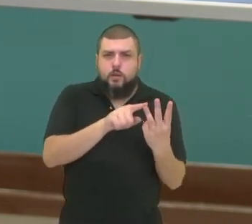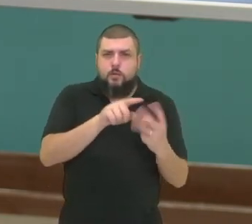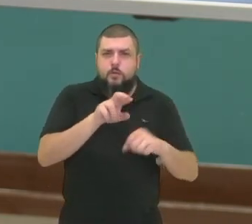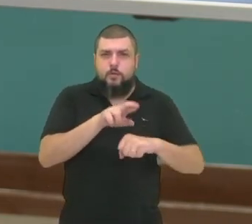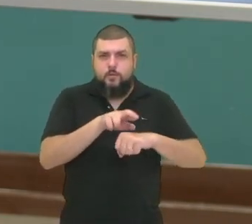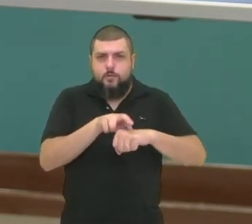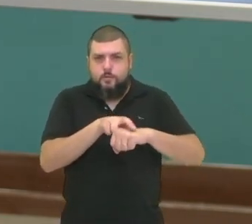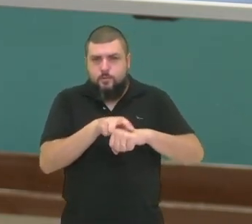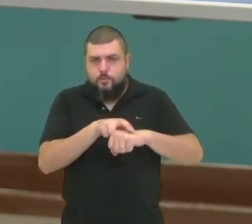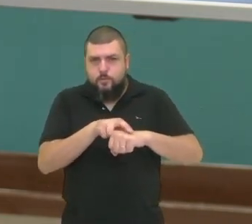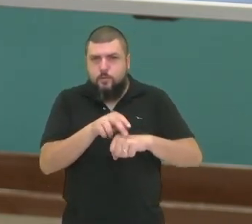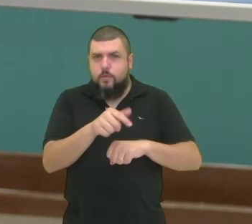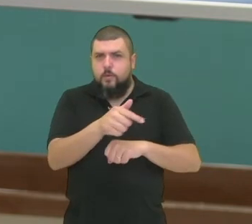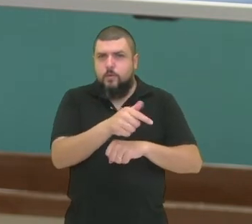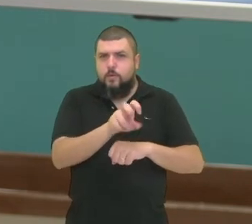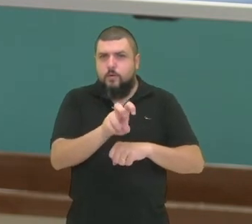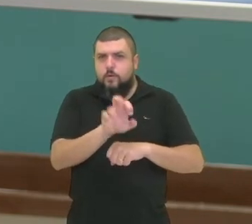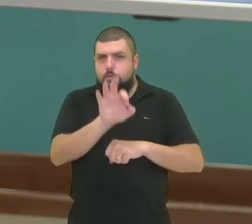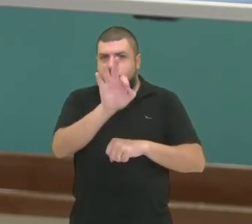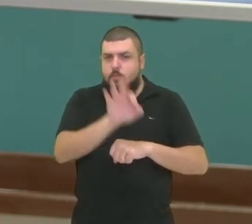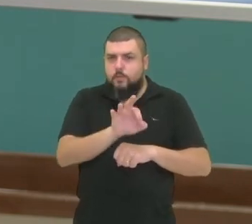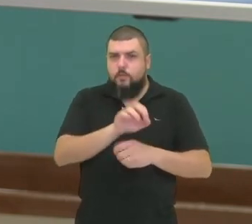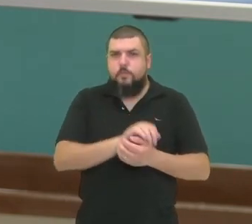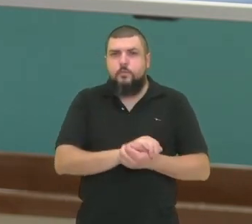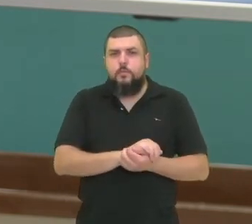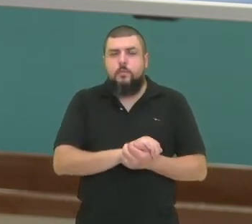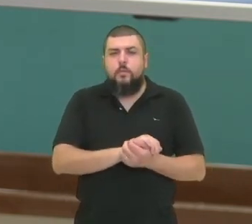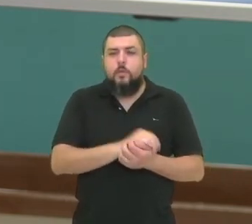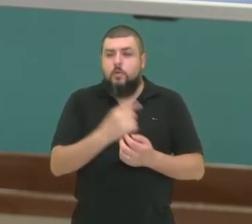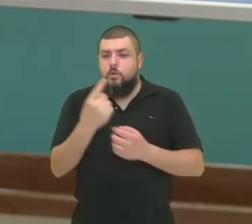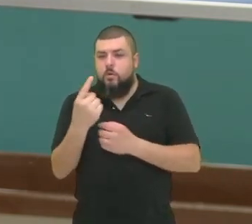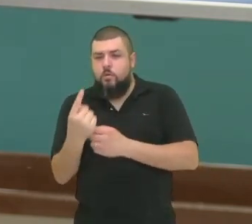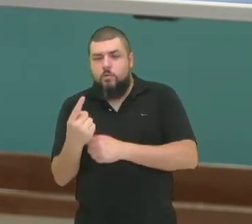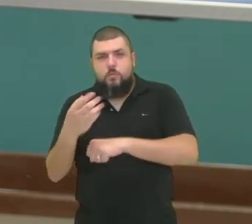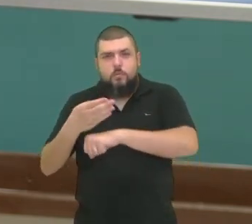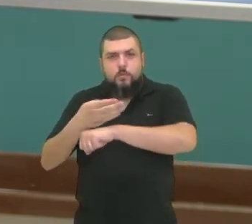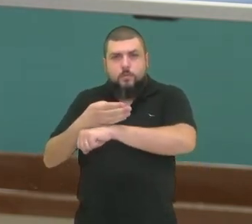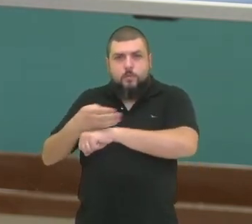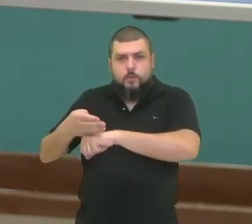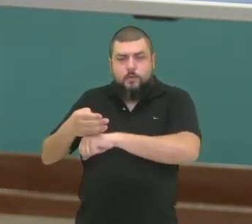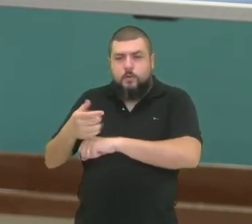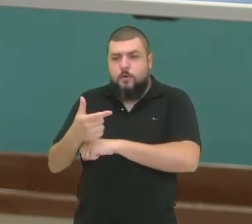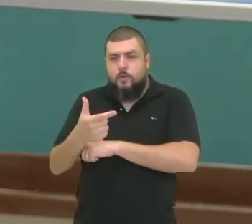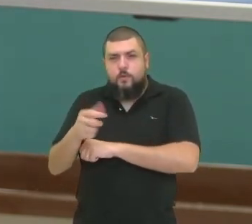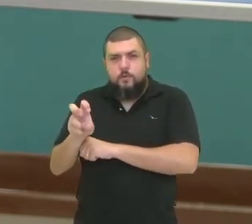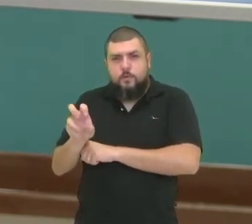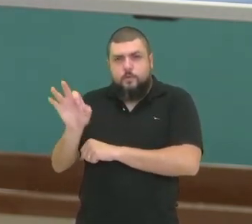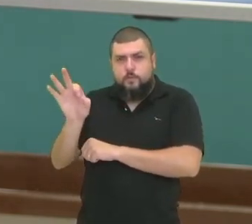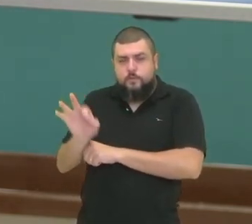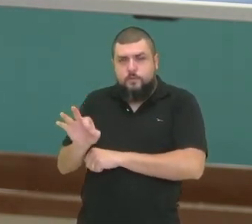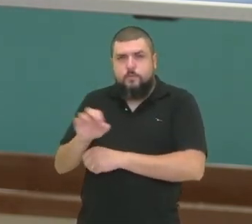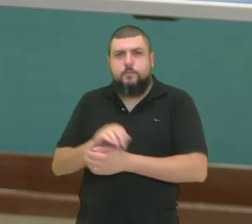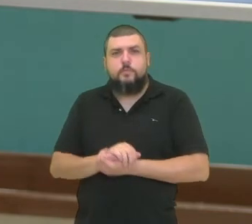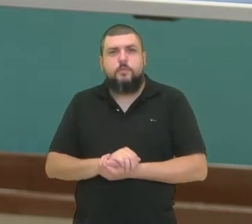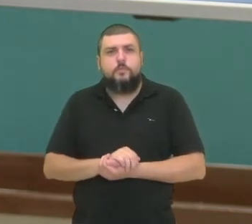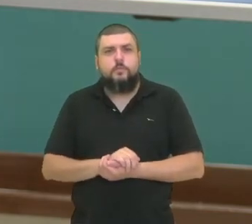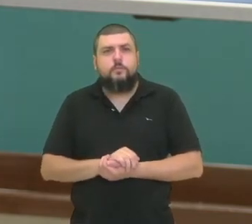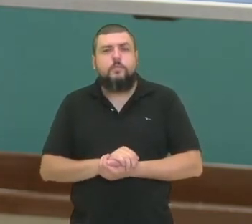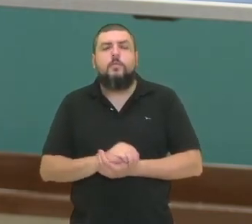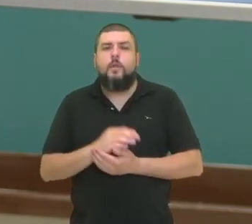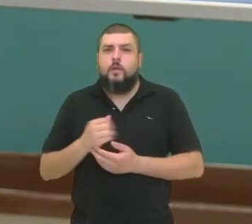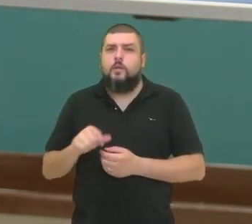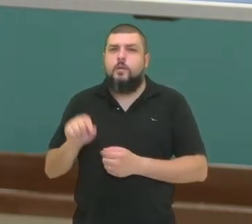seja, 75%, e uma branca, ou seja, 25%. Fecundação